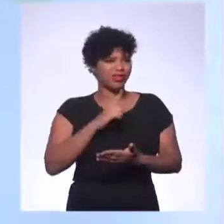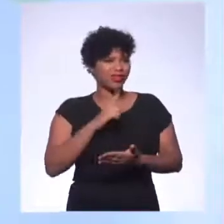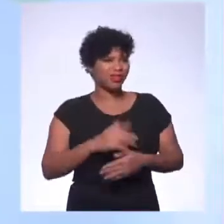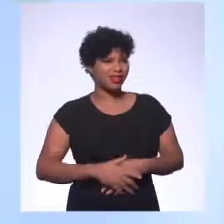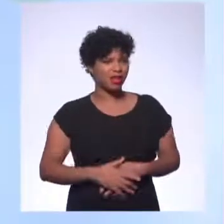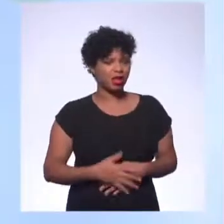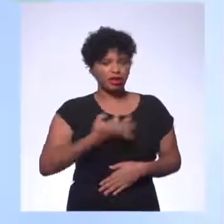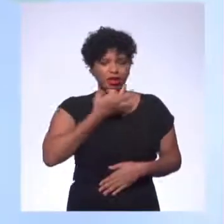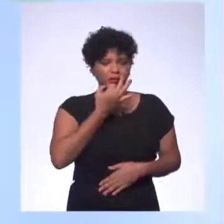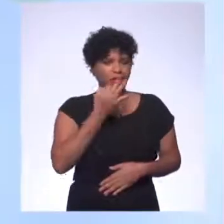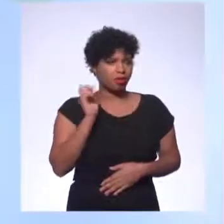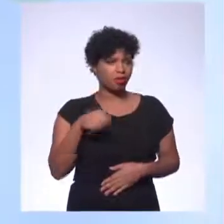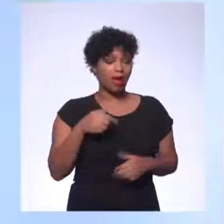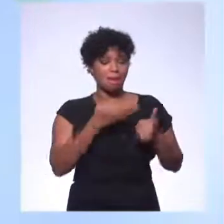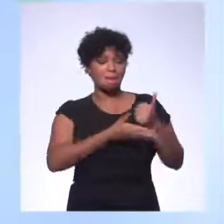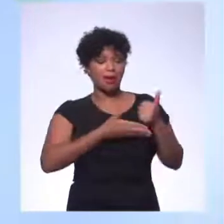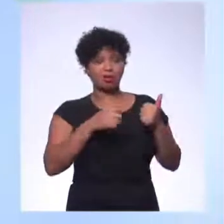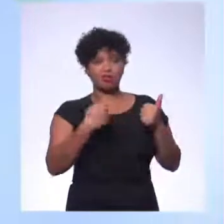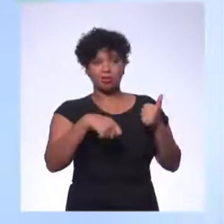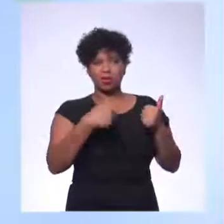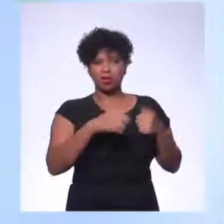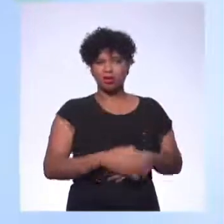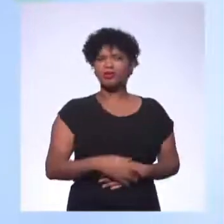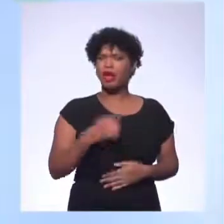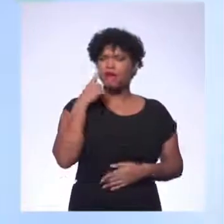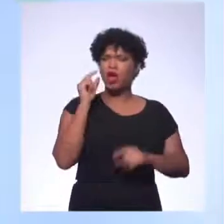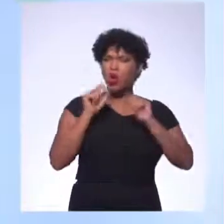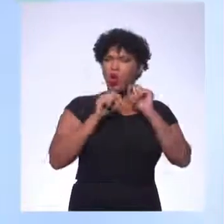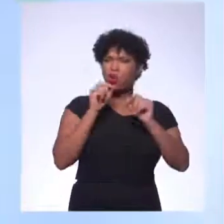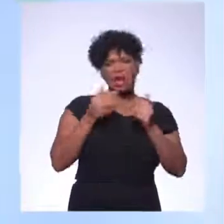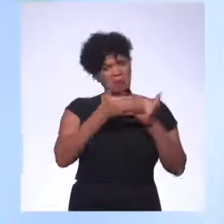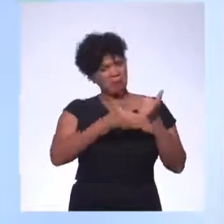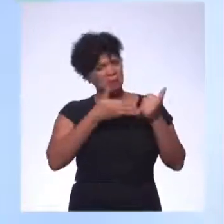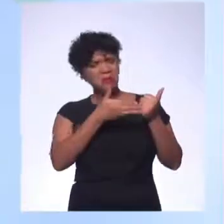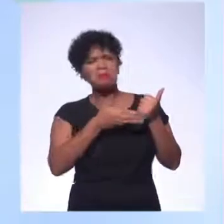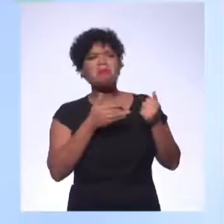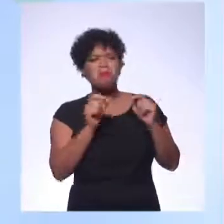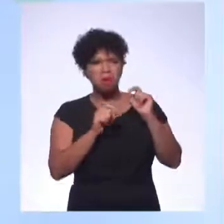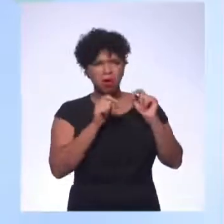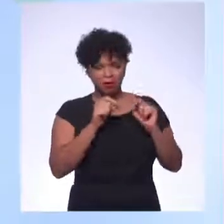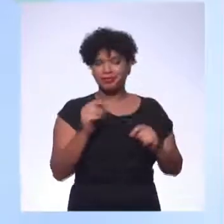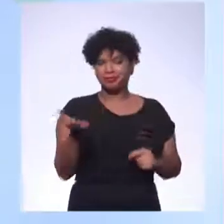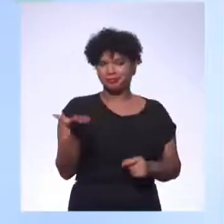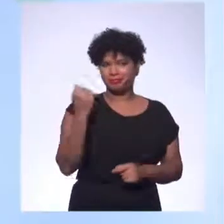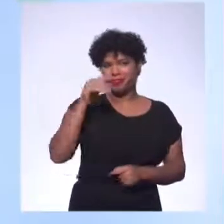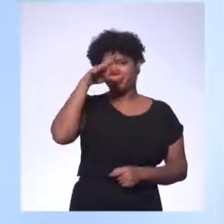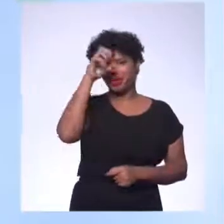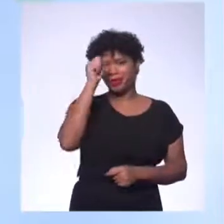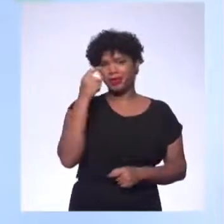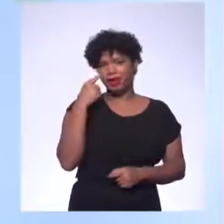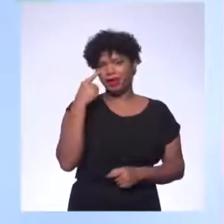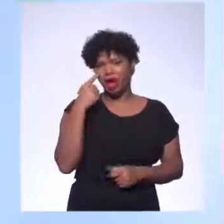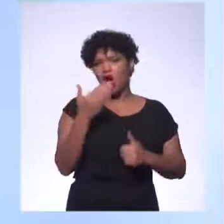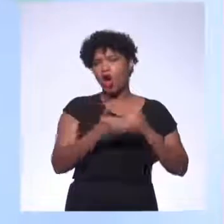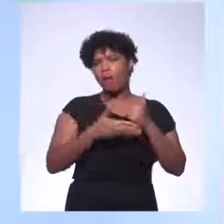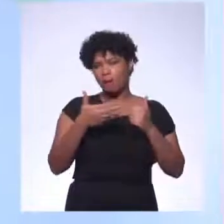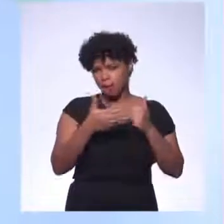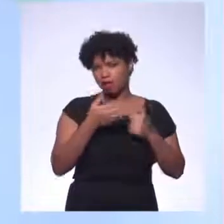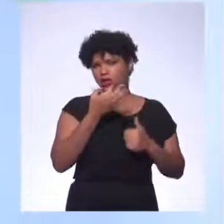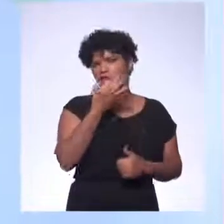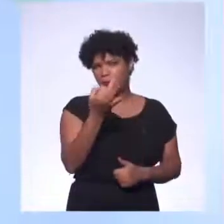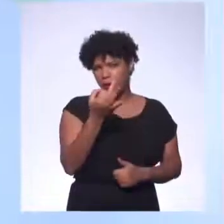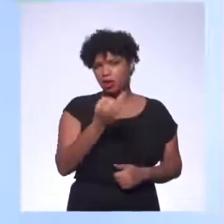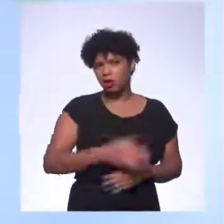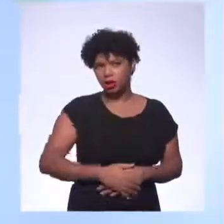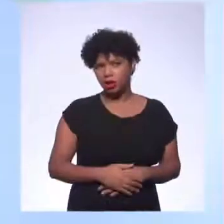tem que fundamentar. Então vamos aprofundar um pouquinho mais essa fala, como fazer para fundamentar, então para essa